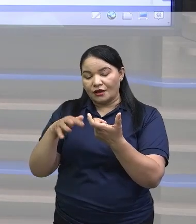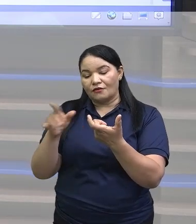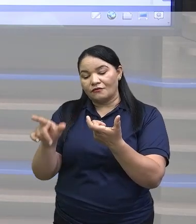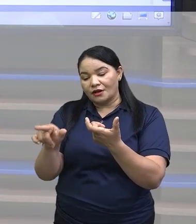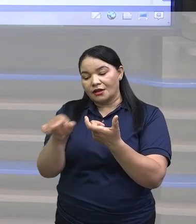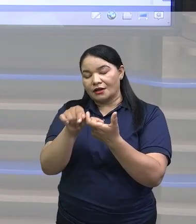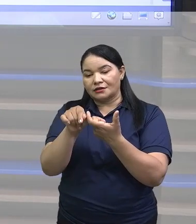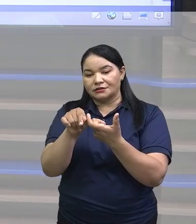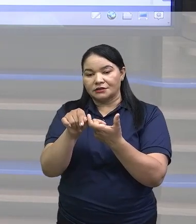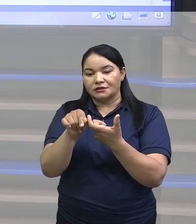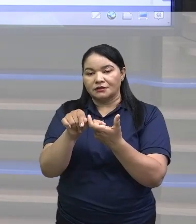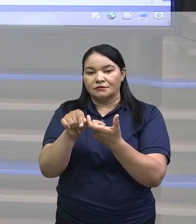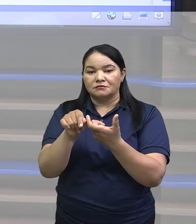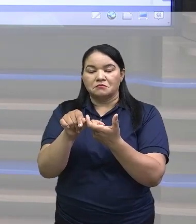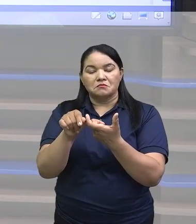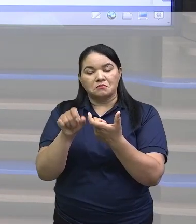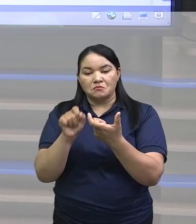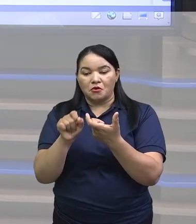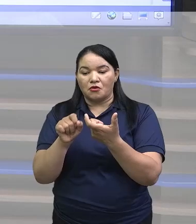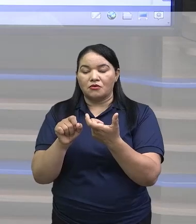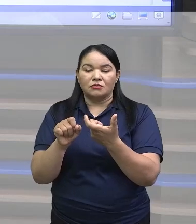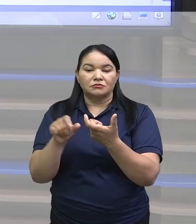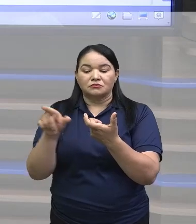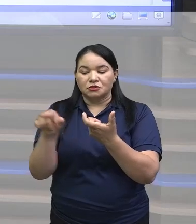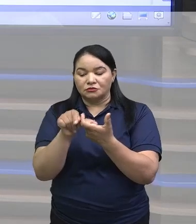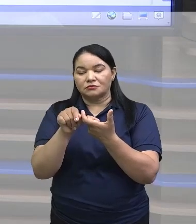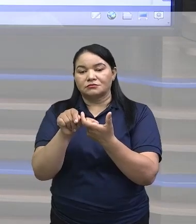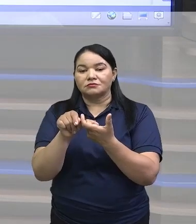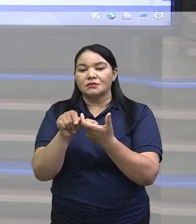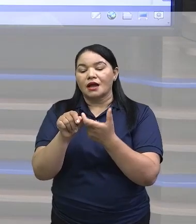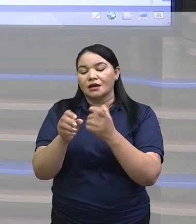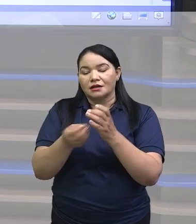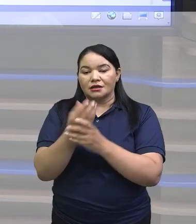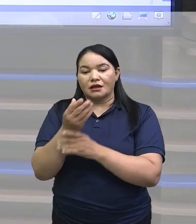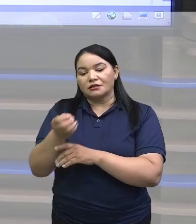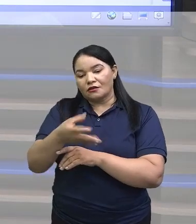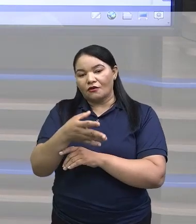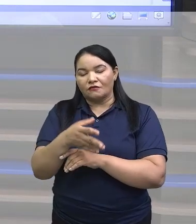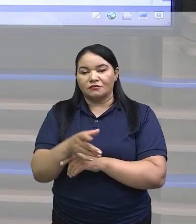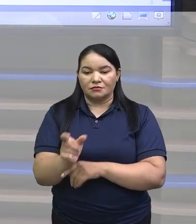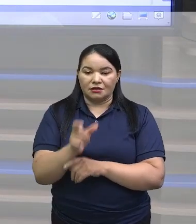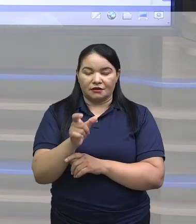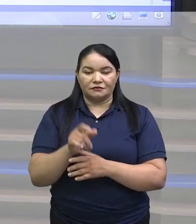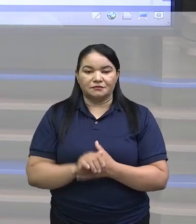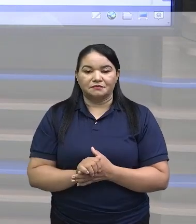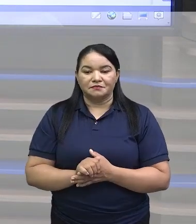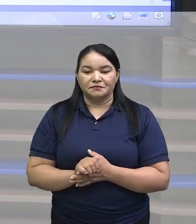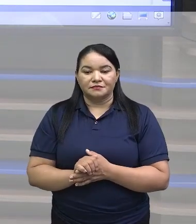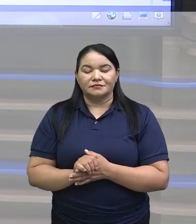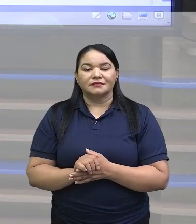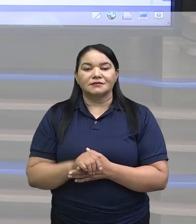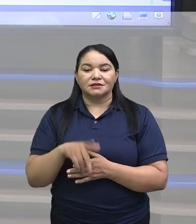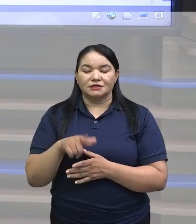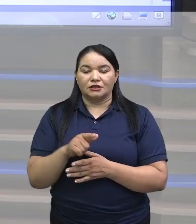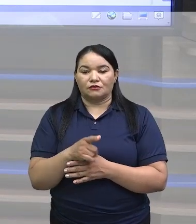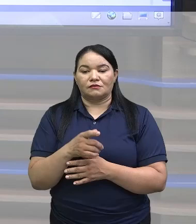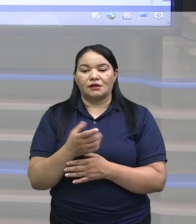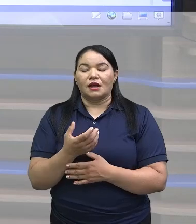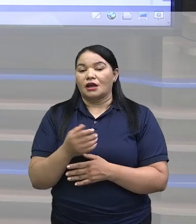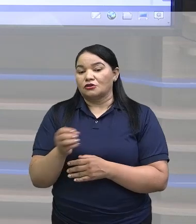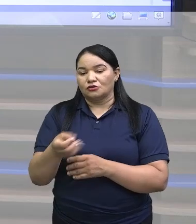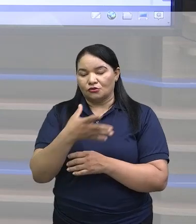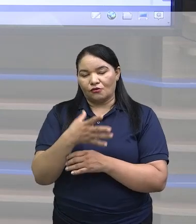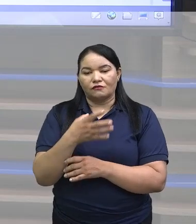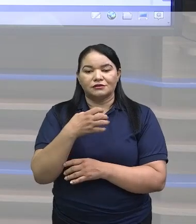acrescentar um determinado sufixo para formar uma outra palavra. E com isso, ela estará dando um